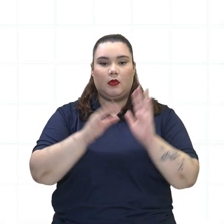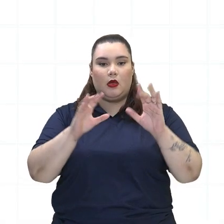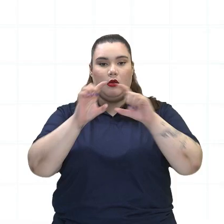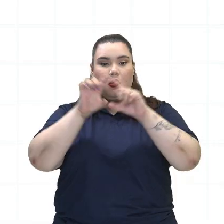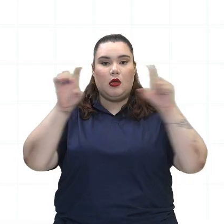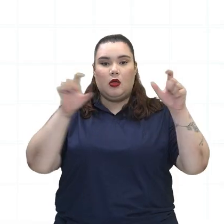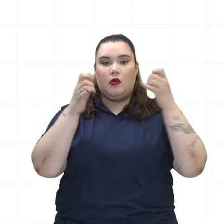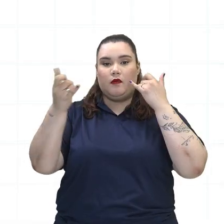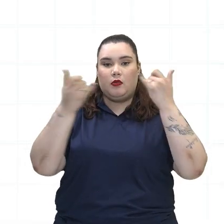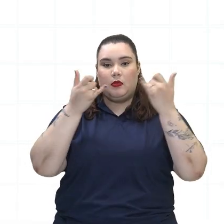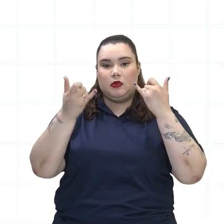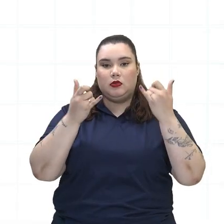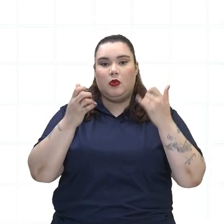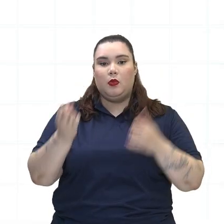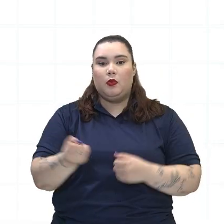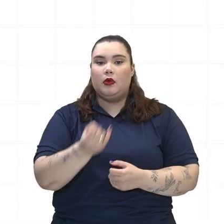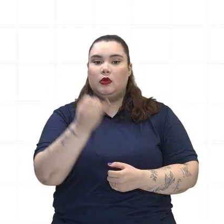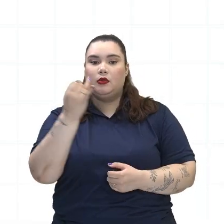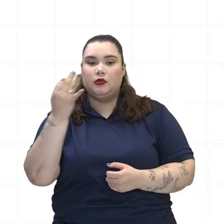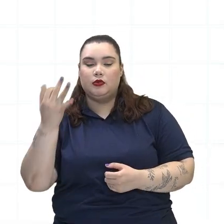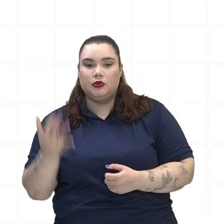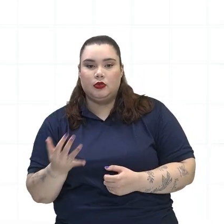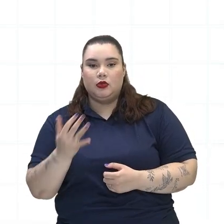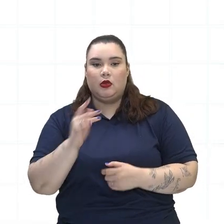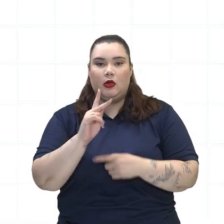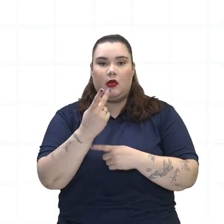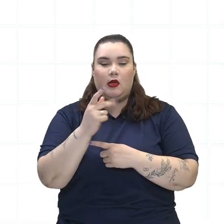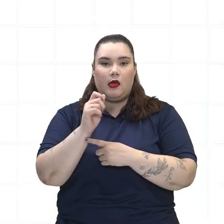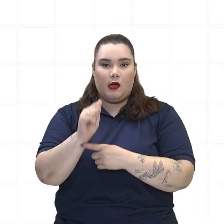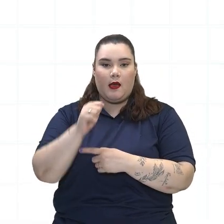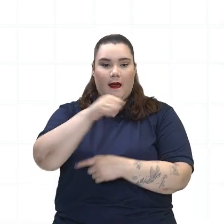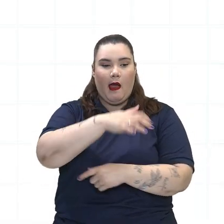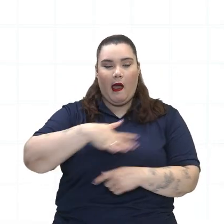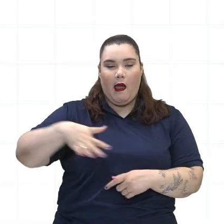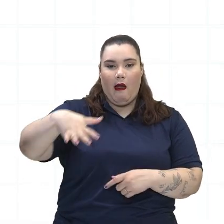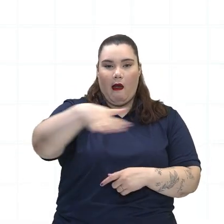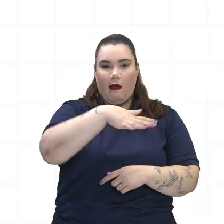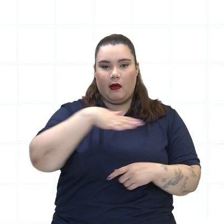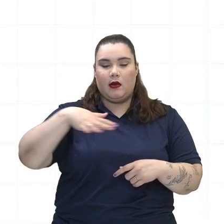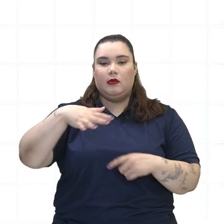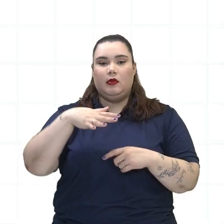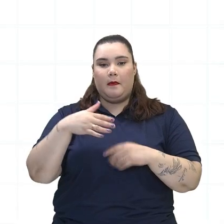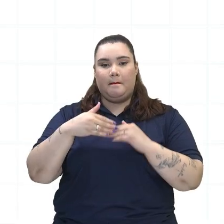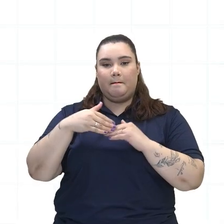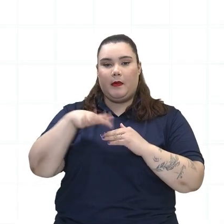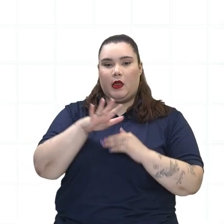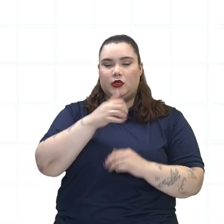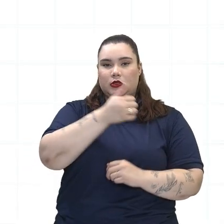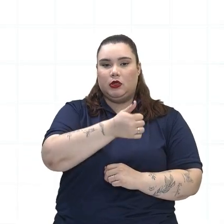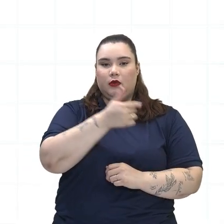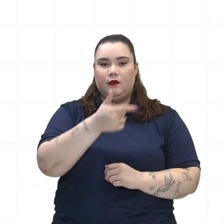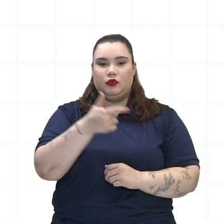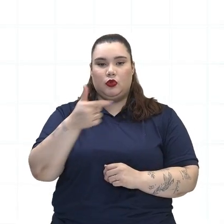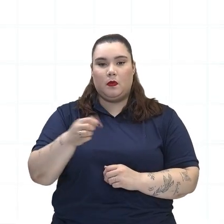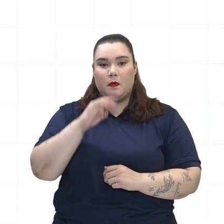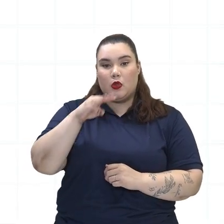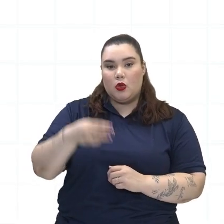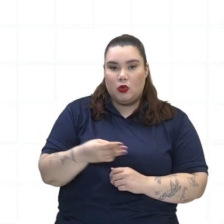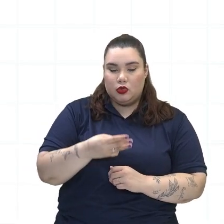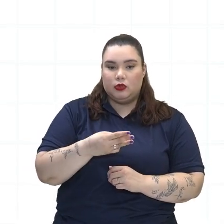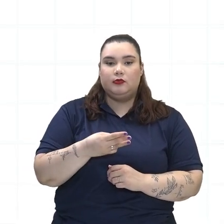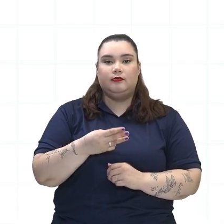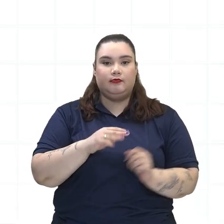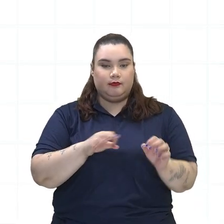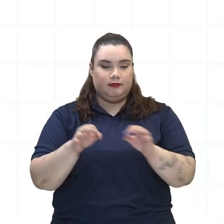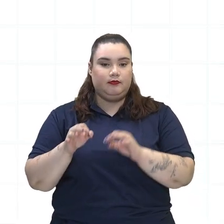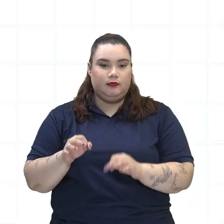informação da quantidade de hectares de área total protegida, que é pouco mais de 122 milhões de hectares.